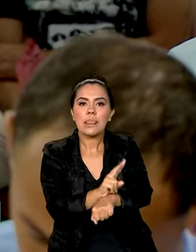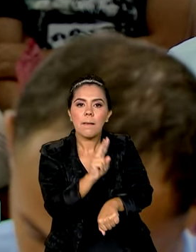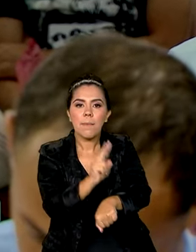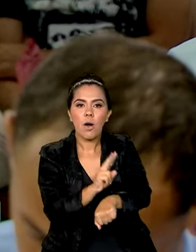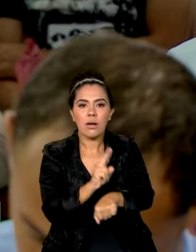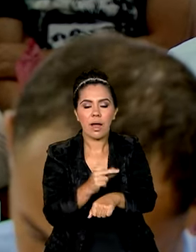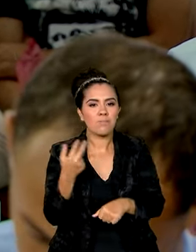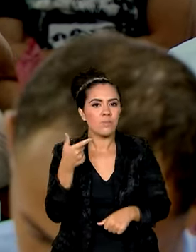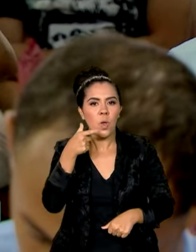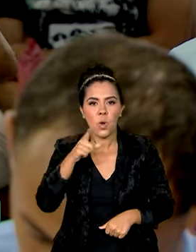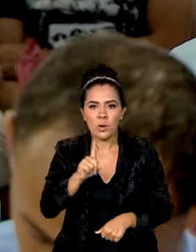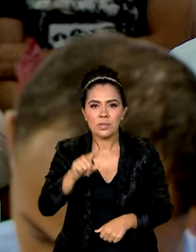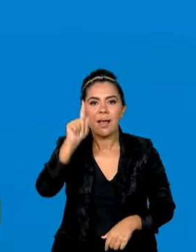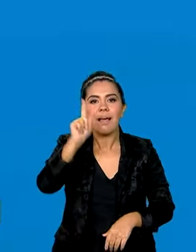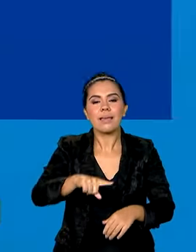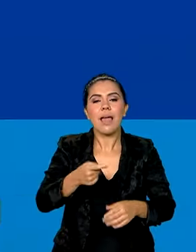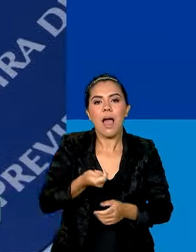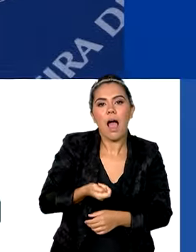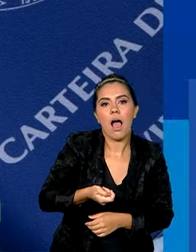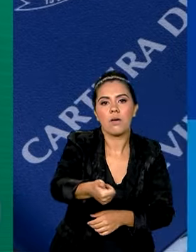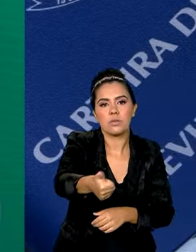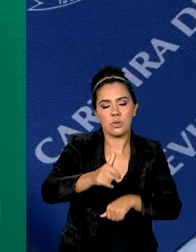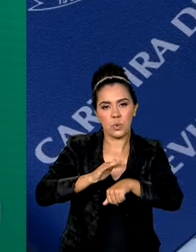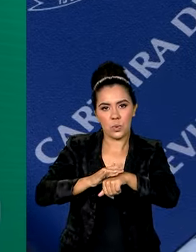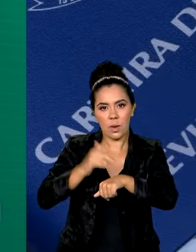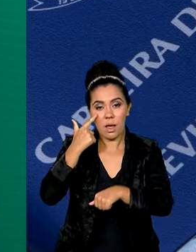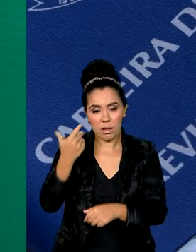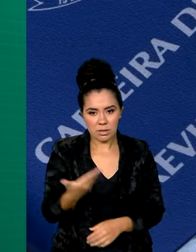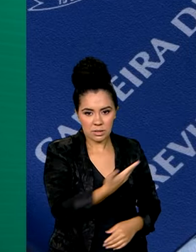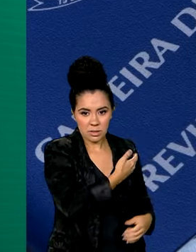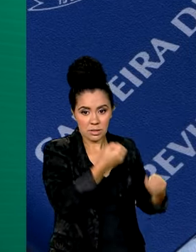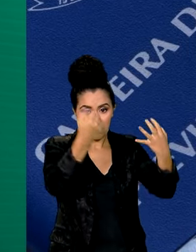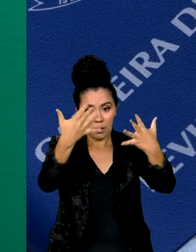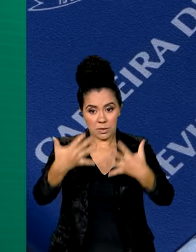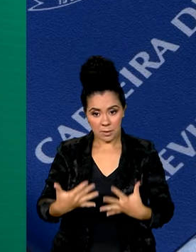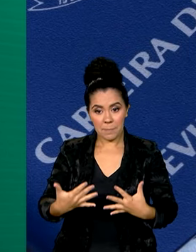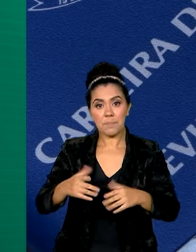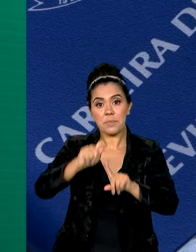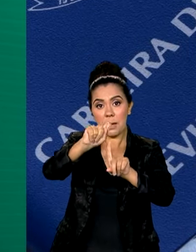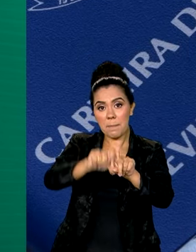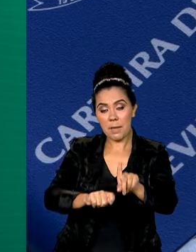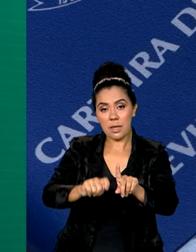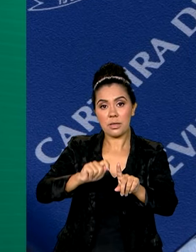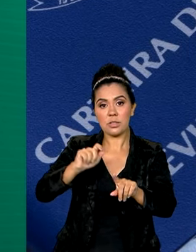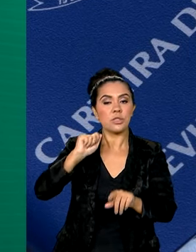antigo auxílio-doença. Para se ter uma ideia, em abril do ano passado,